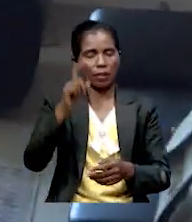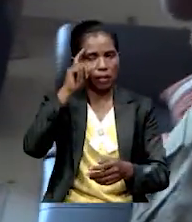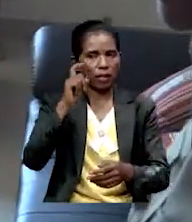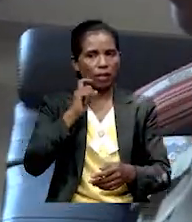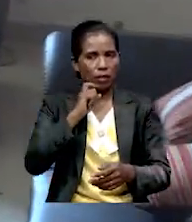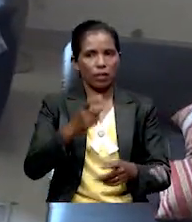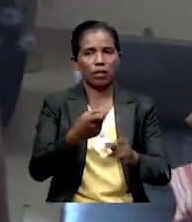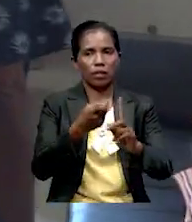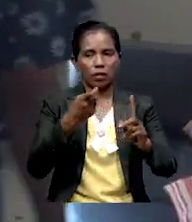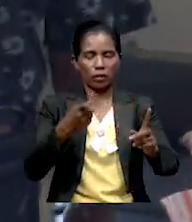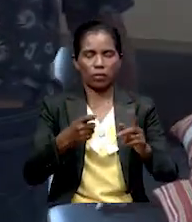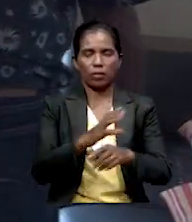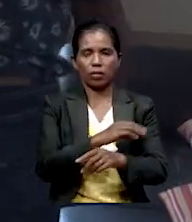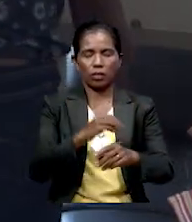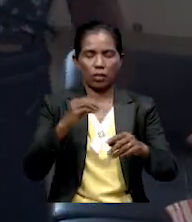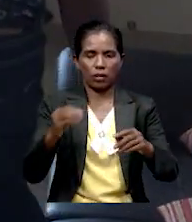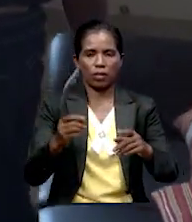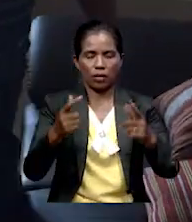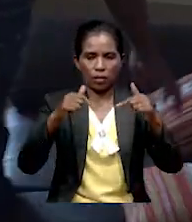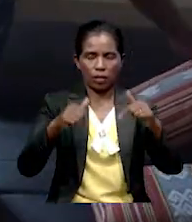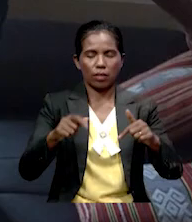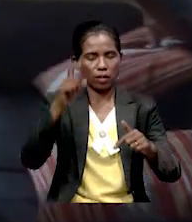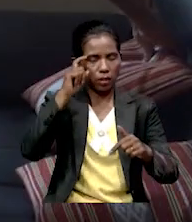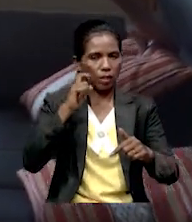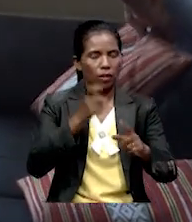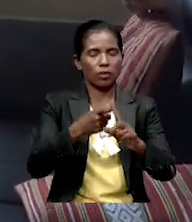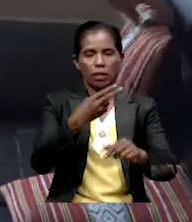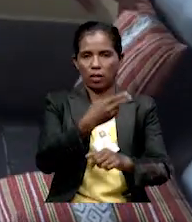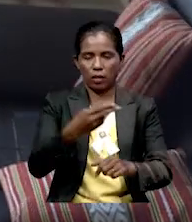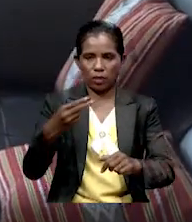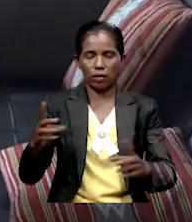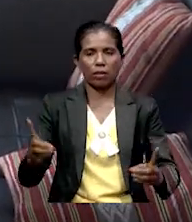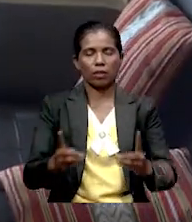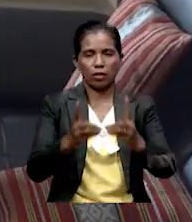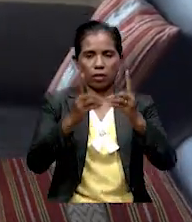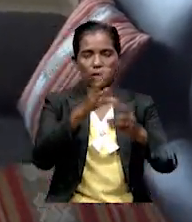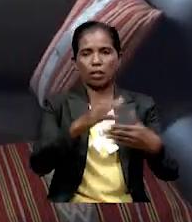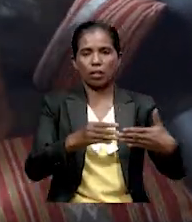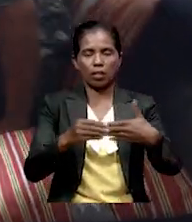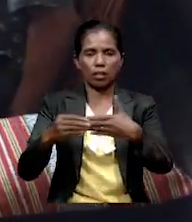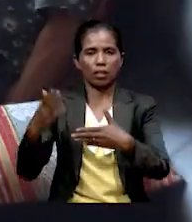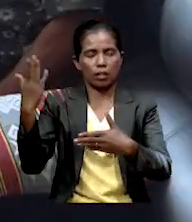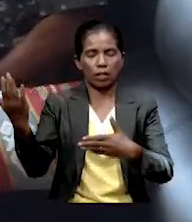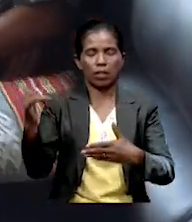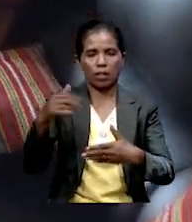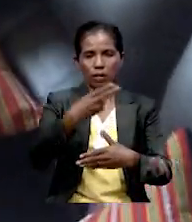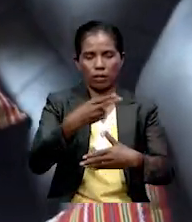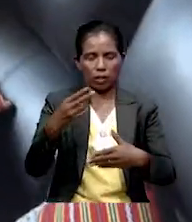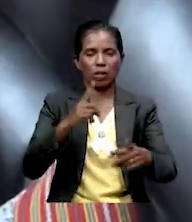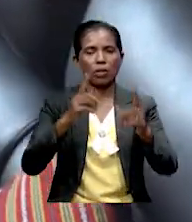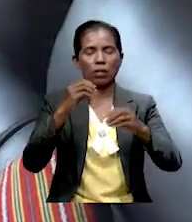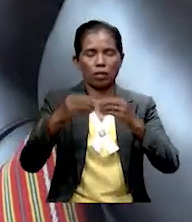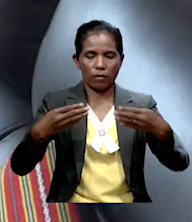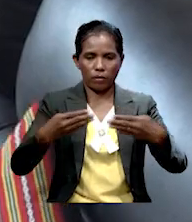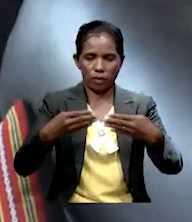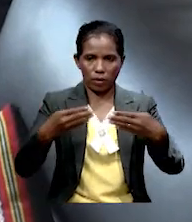hafoin fila husi consistorio ba Cardeal Sira sanana seili husi Indonesia hodi hasoru malu ho leader Sira i Indonesia hodi kualia kona ba fronteira